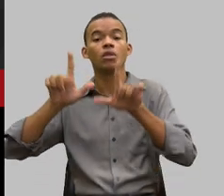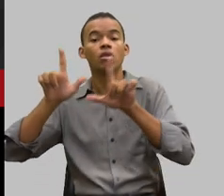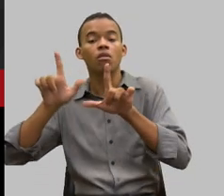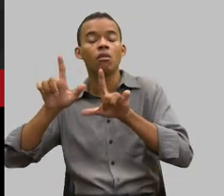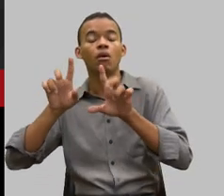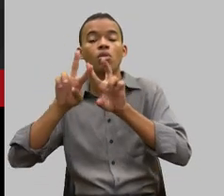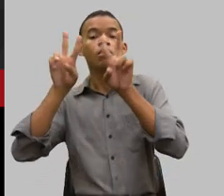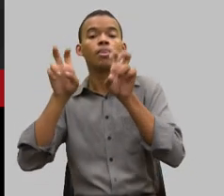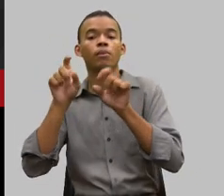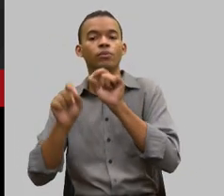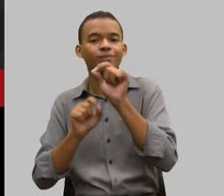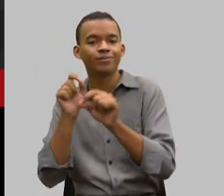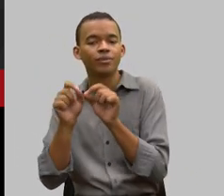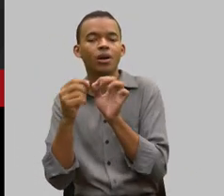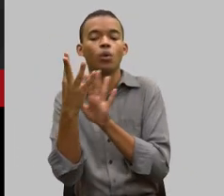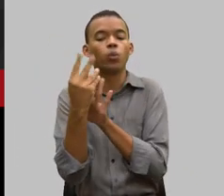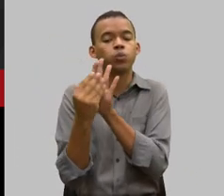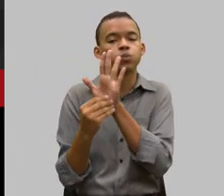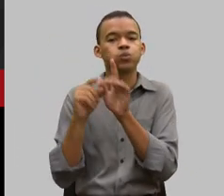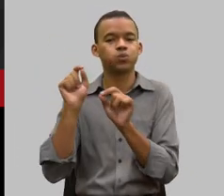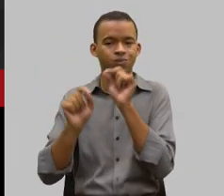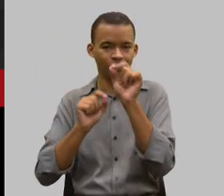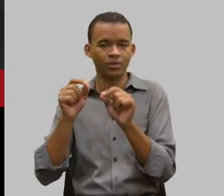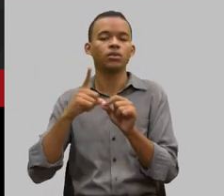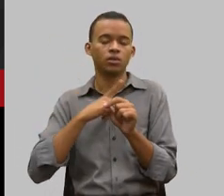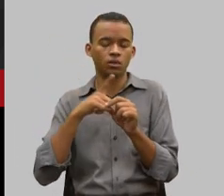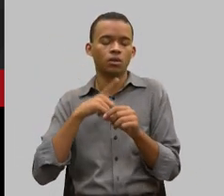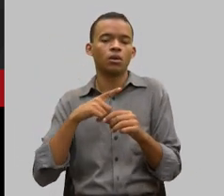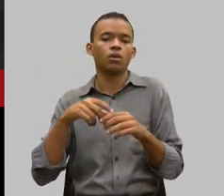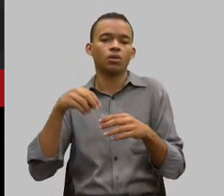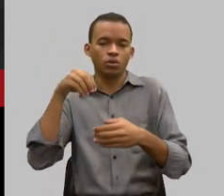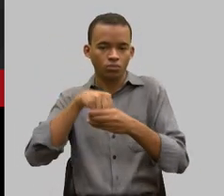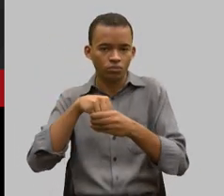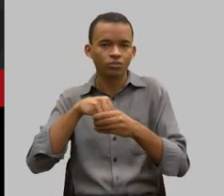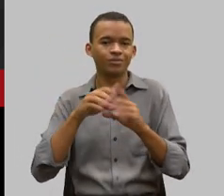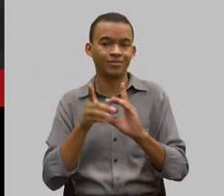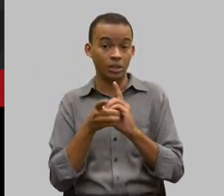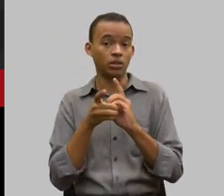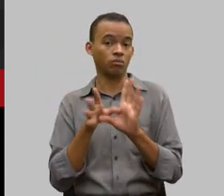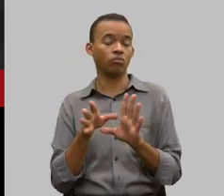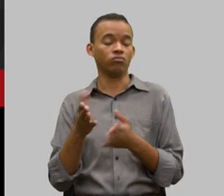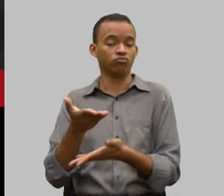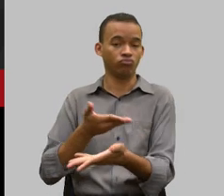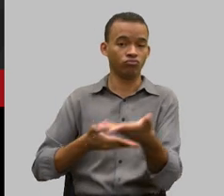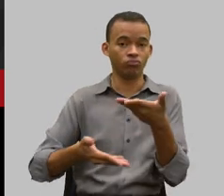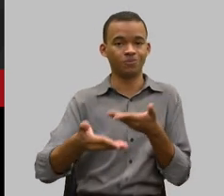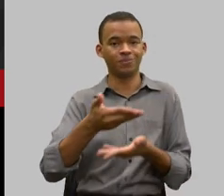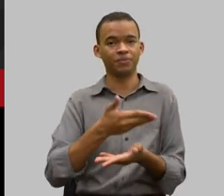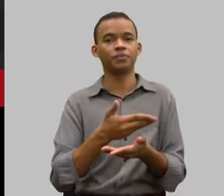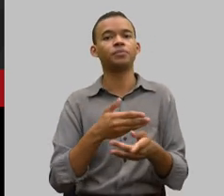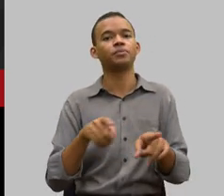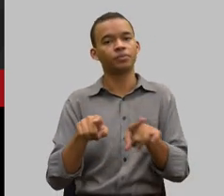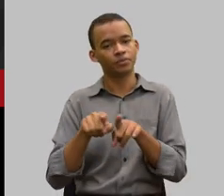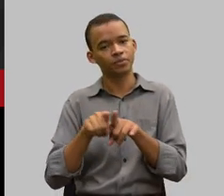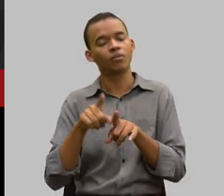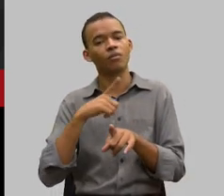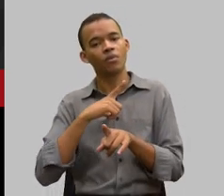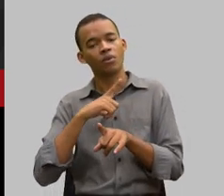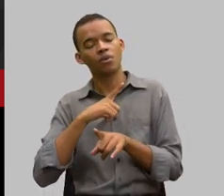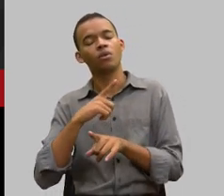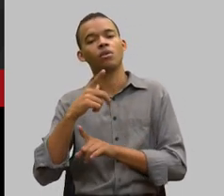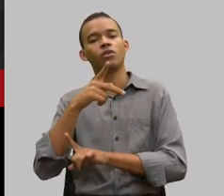existe uma participação democrática lá dentro né E também tem o planejamento estratégico e é